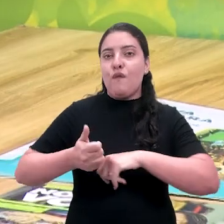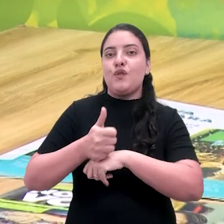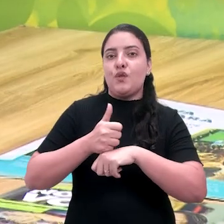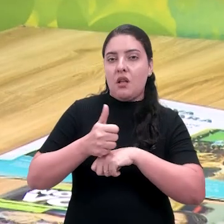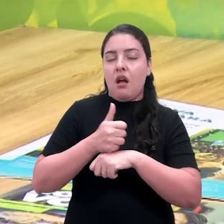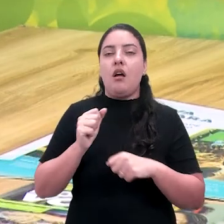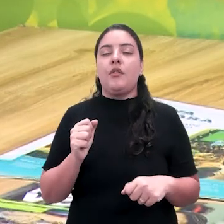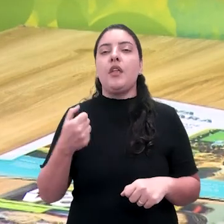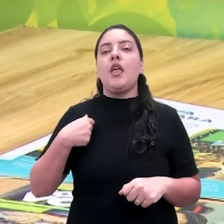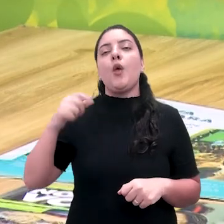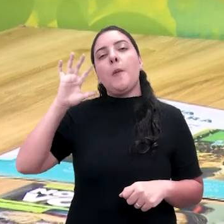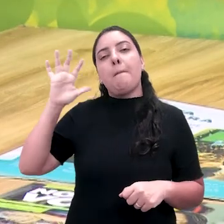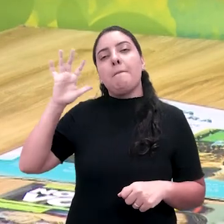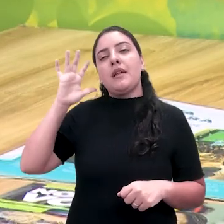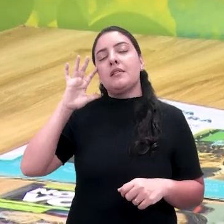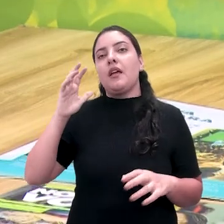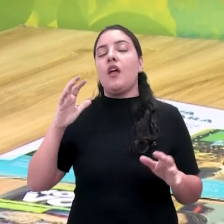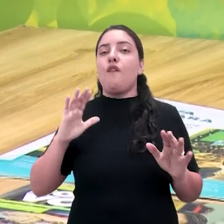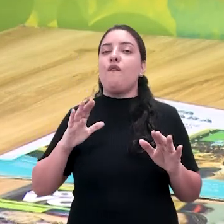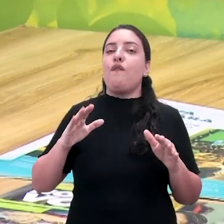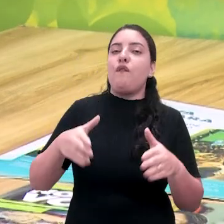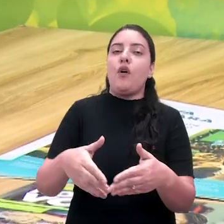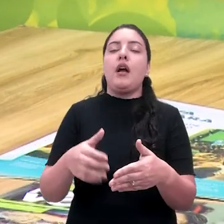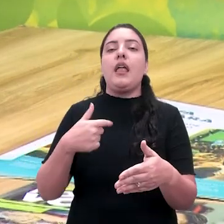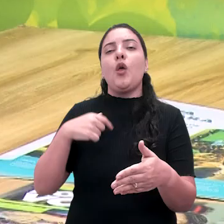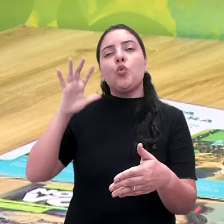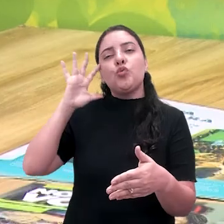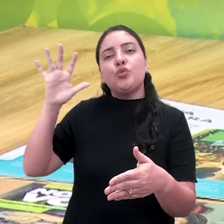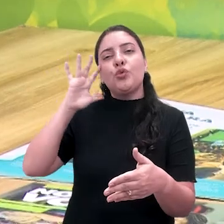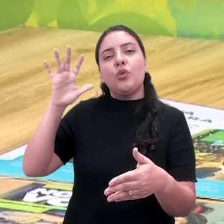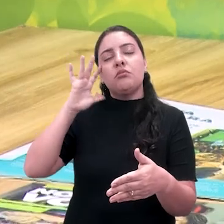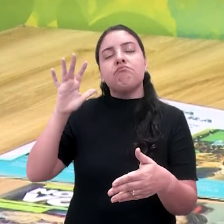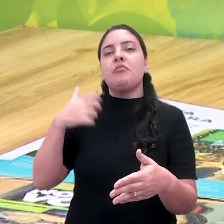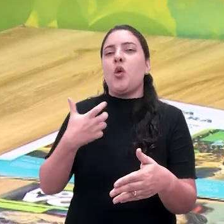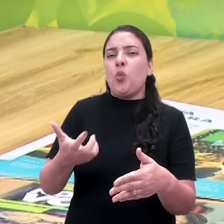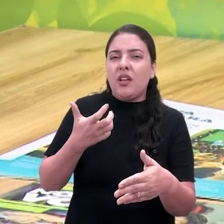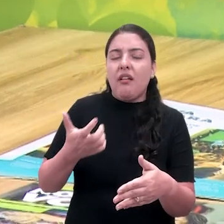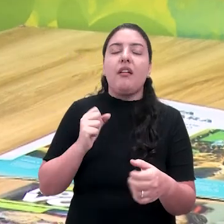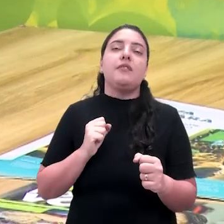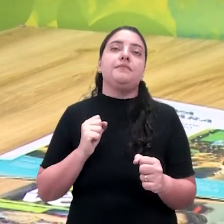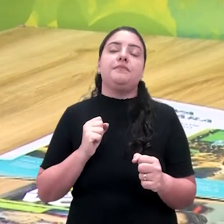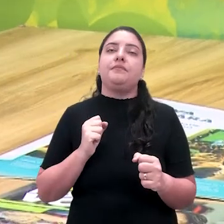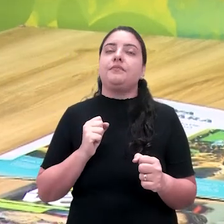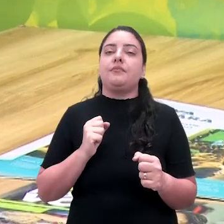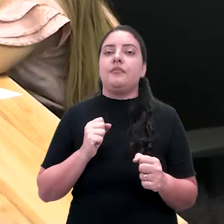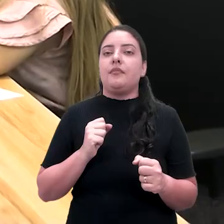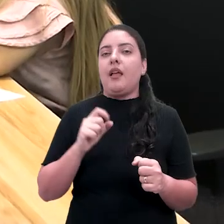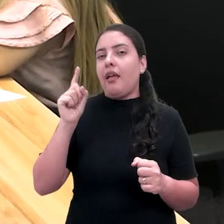profissional. Quando eu pensei nisso, em tipo, vou focar no que eu tô sonhando, no que eu quero, no